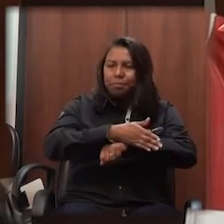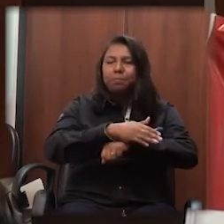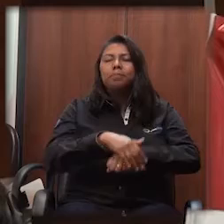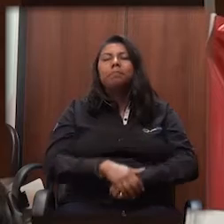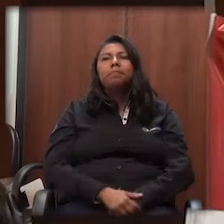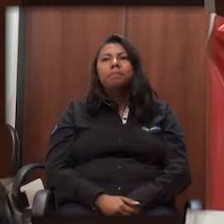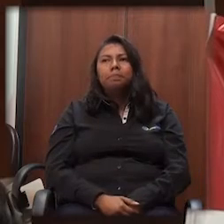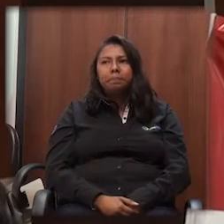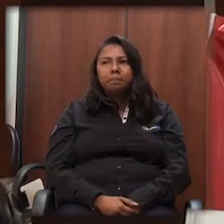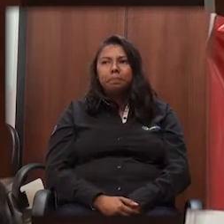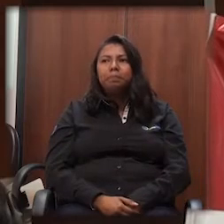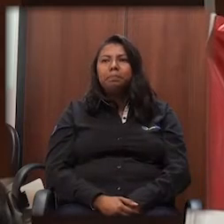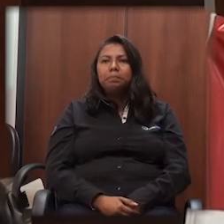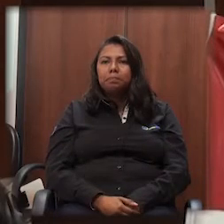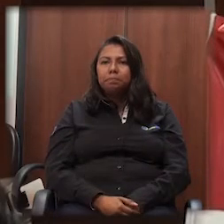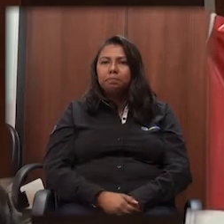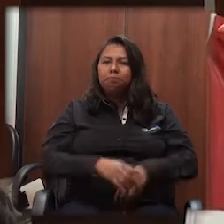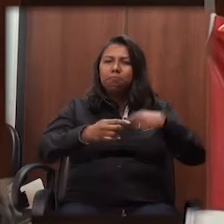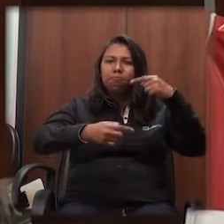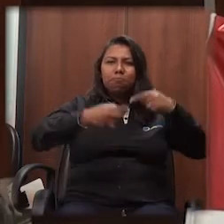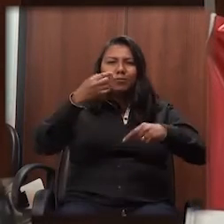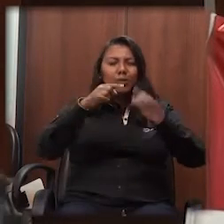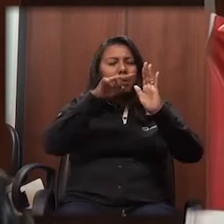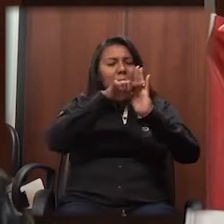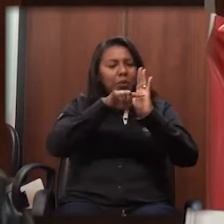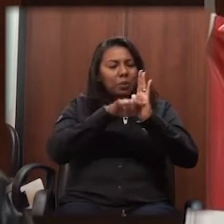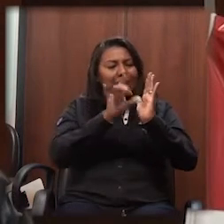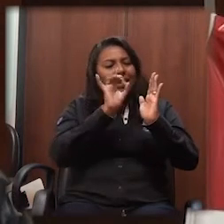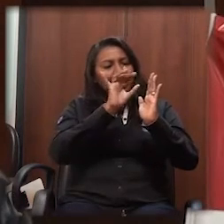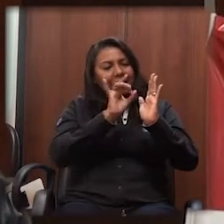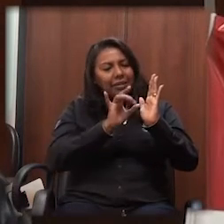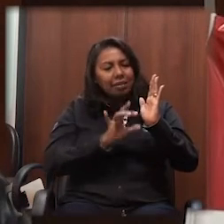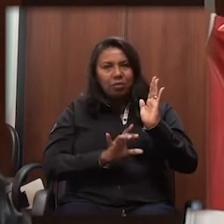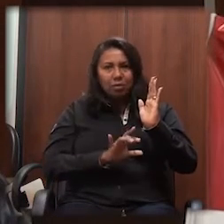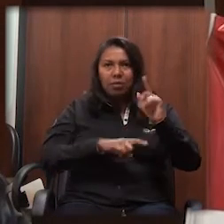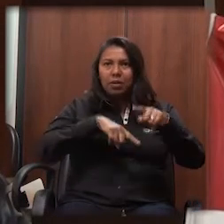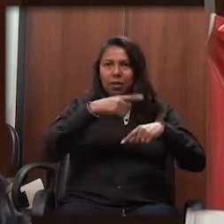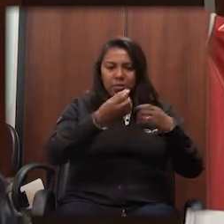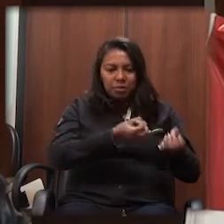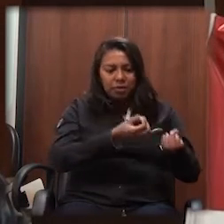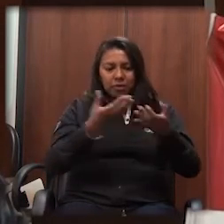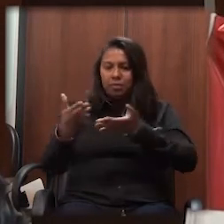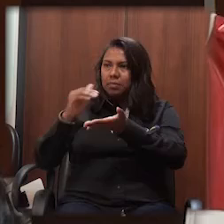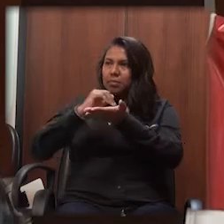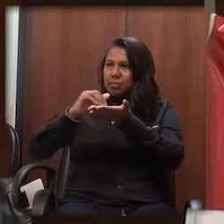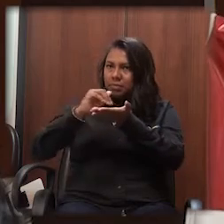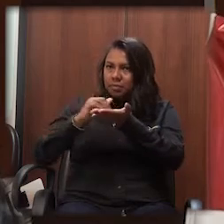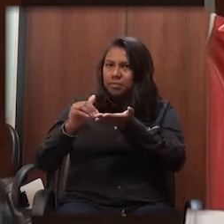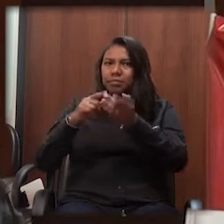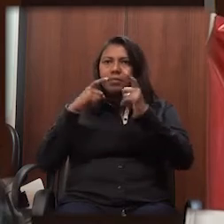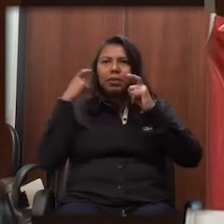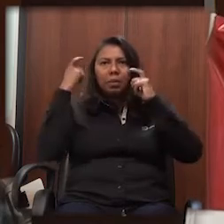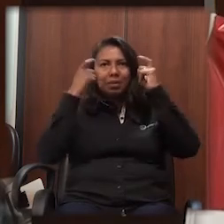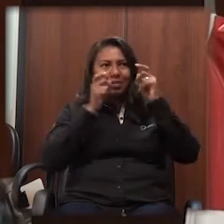processo. E a gente discutiu cada pergunta do questionário que seria enviado às secretarias, né? Então, essa preocupação